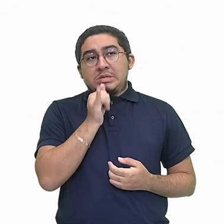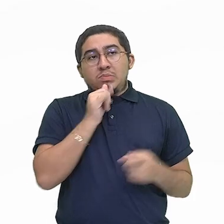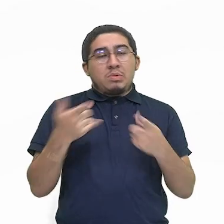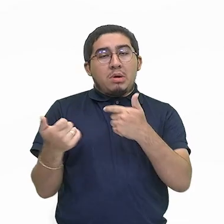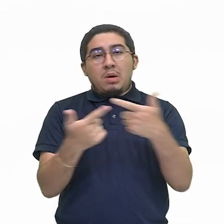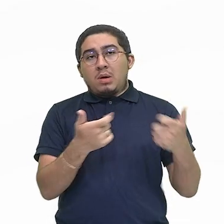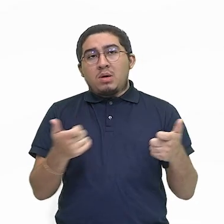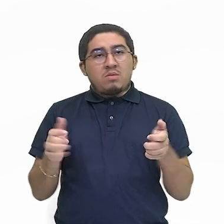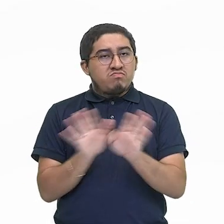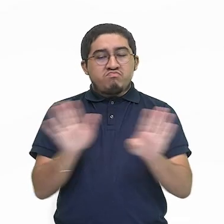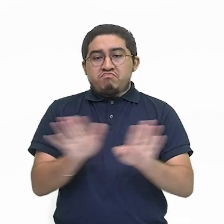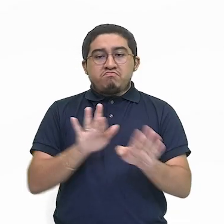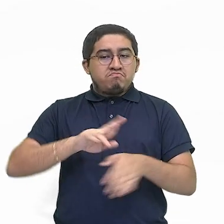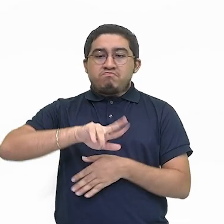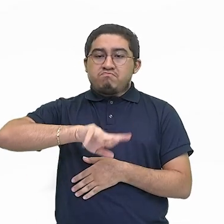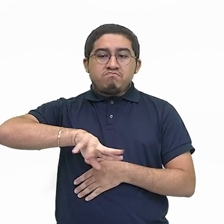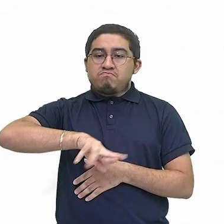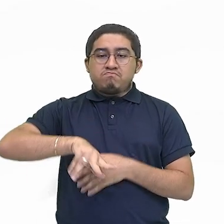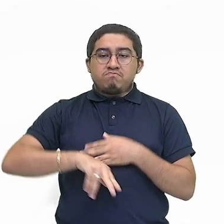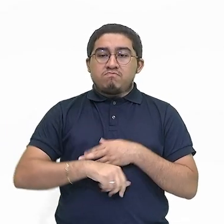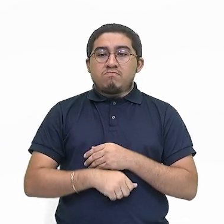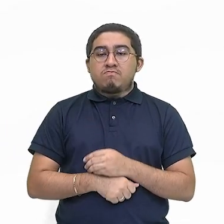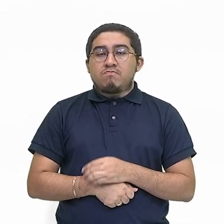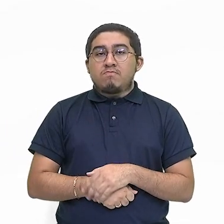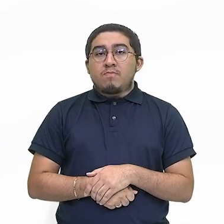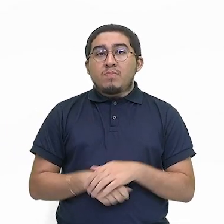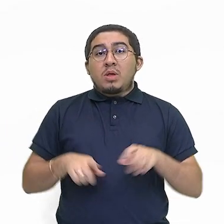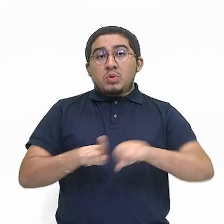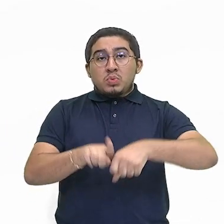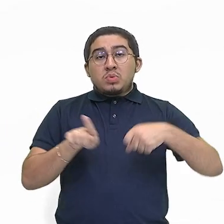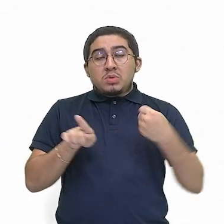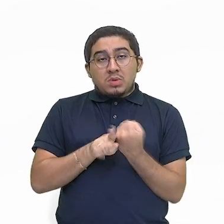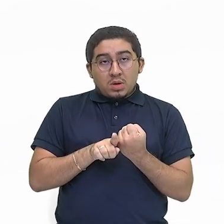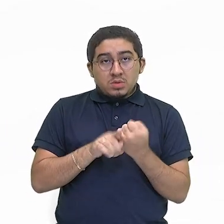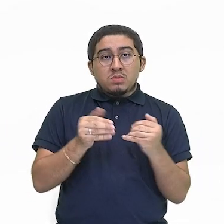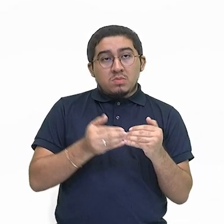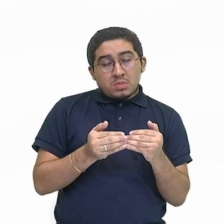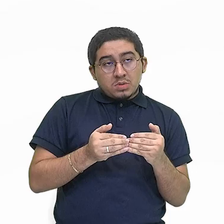guerras. Não, então isso aí, a sociedade, a partir daí, ela vai ser, então,